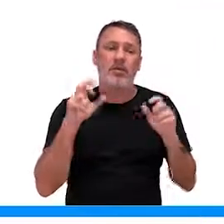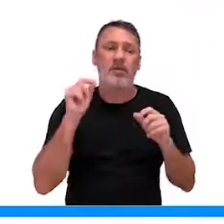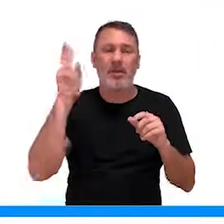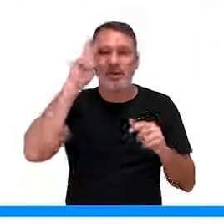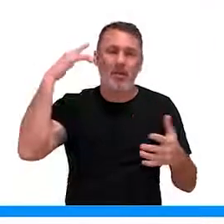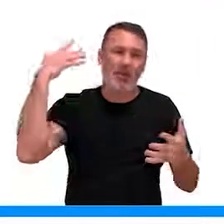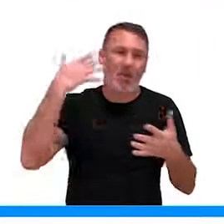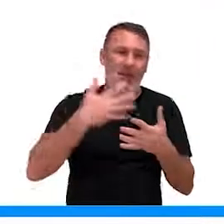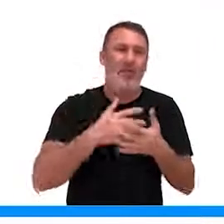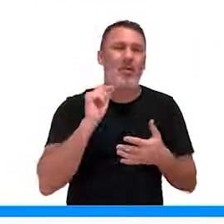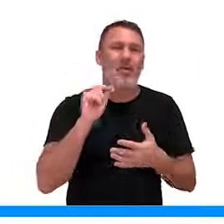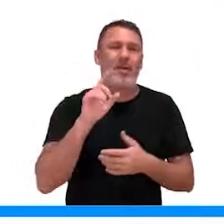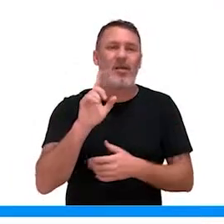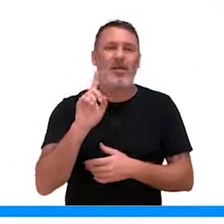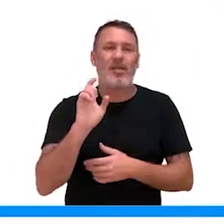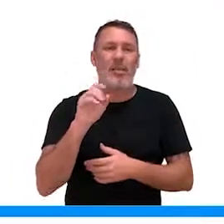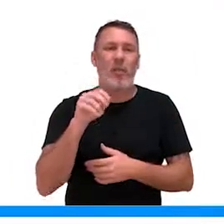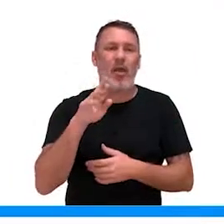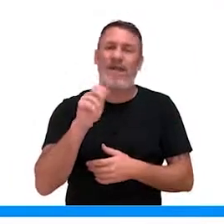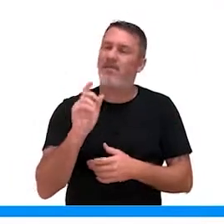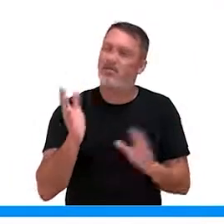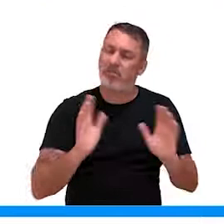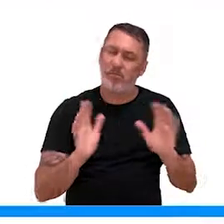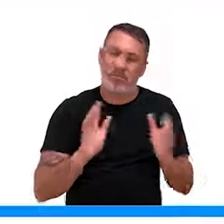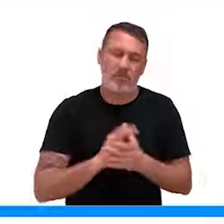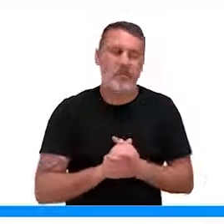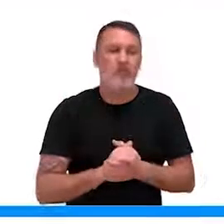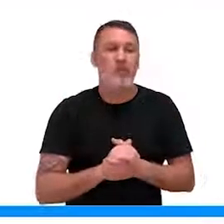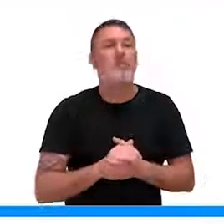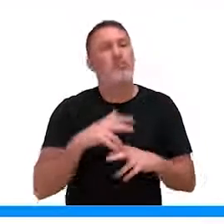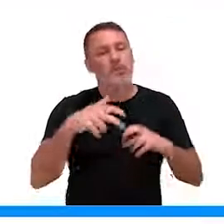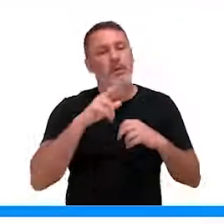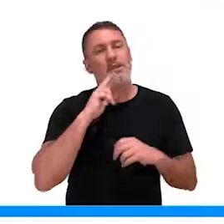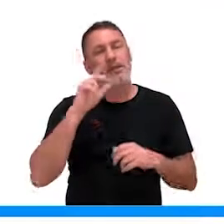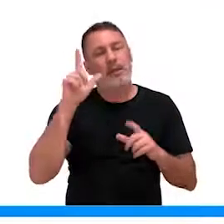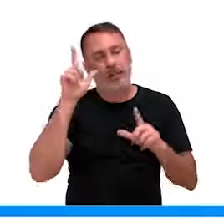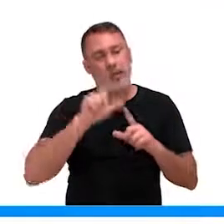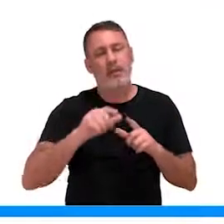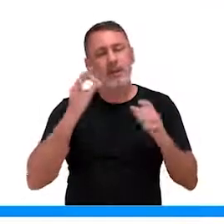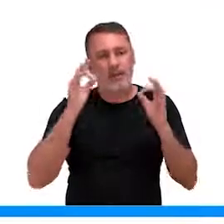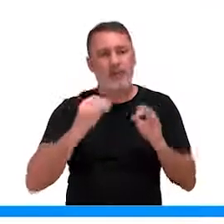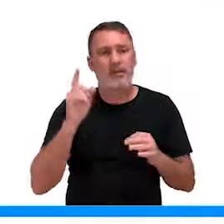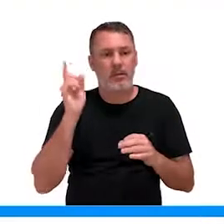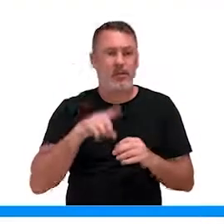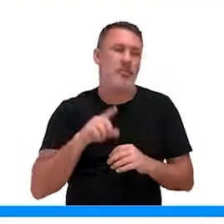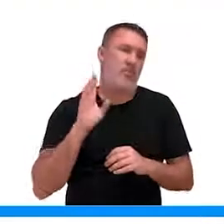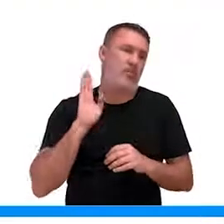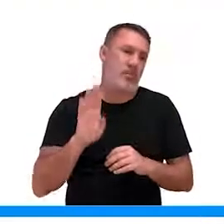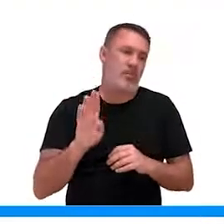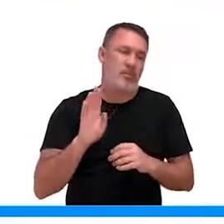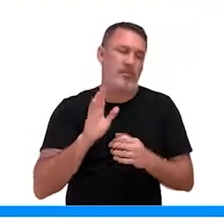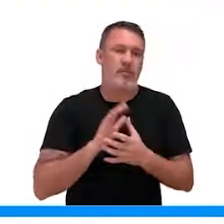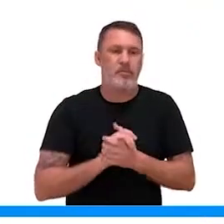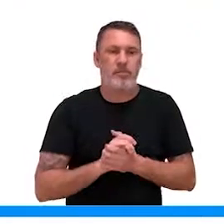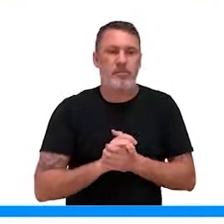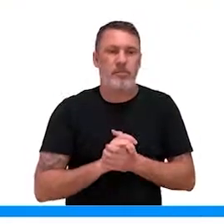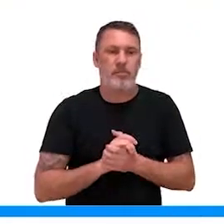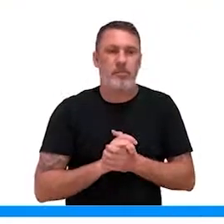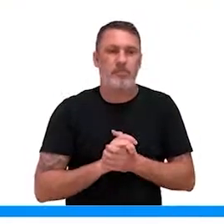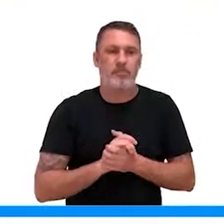histórica, demográfica. Tá? Então, claro que a alternativa correta é a